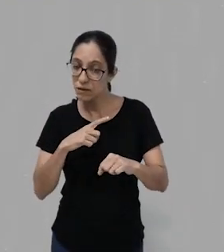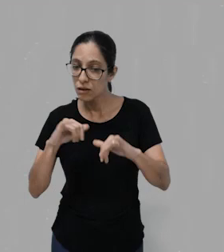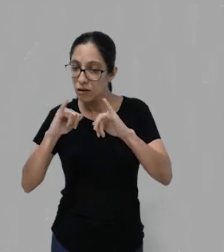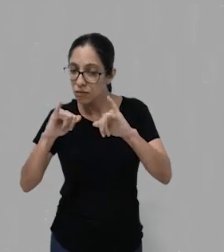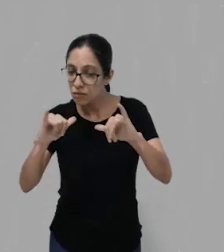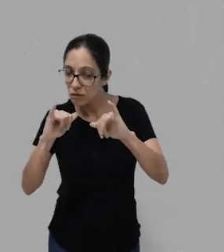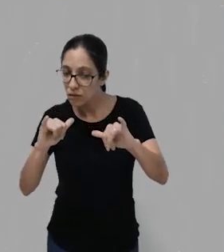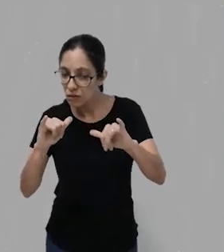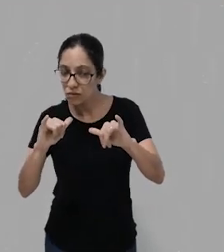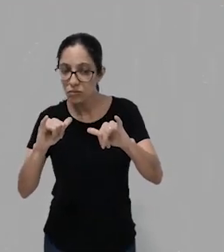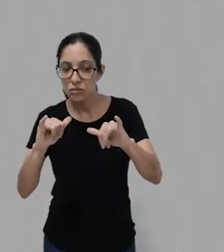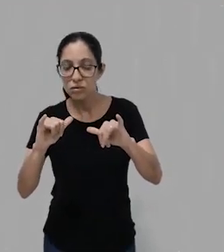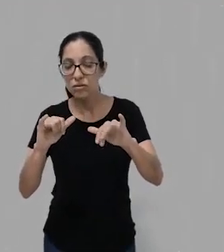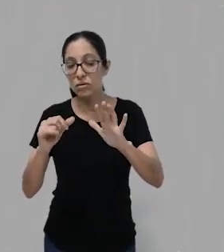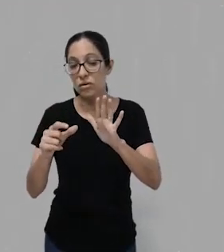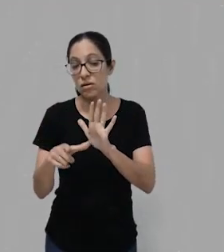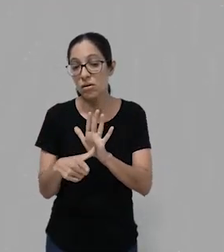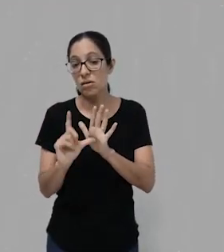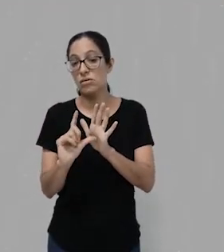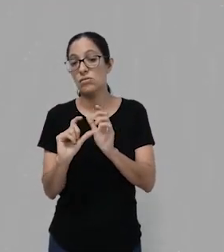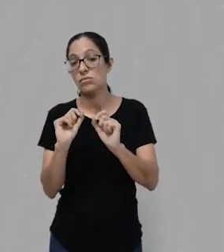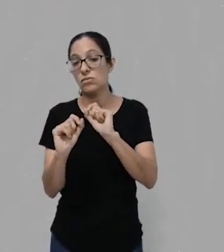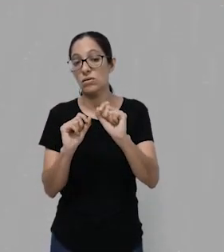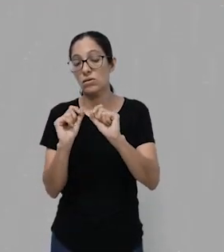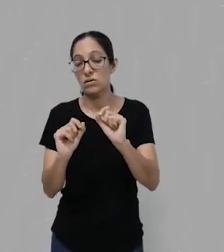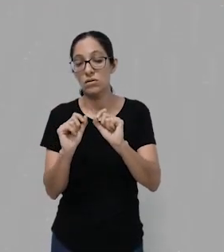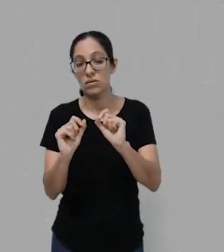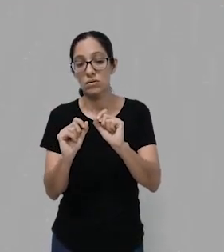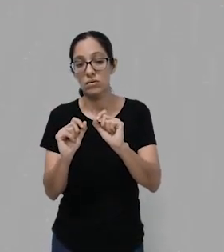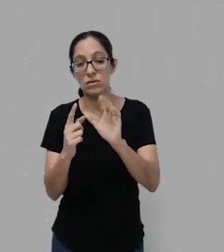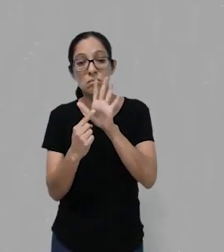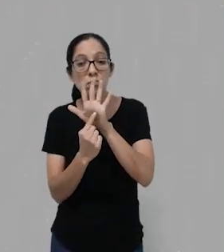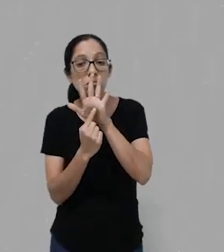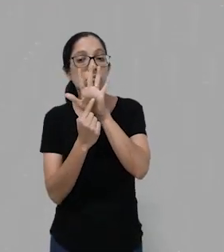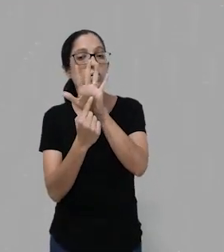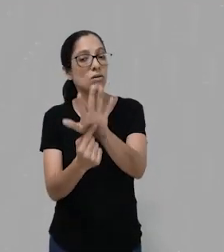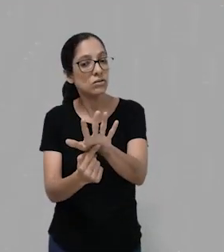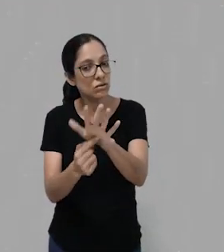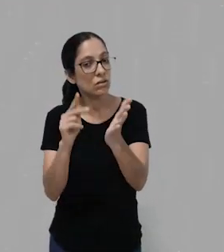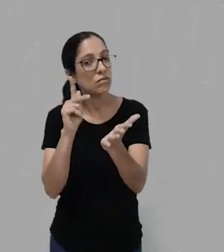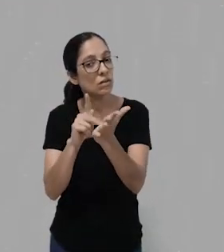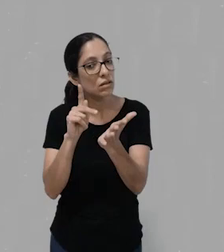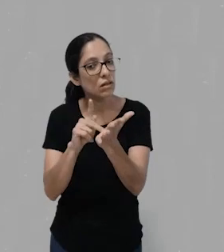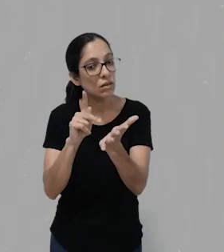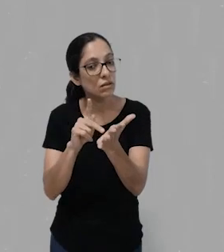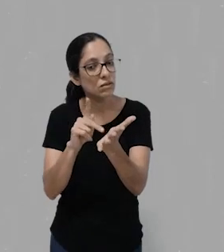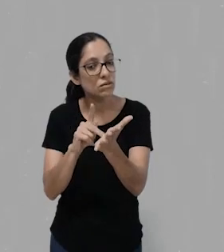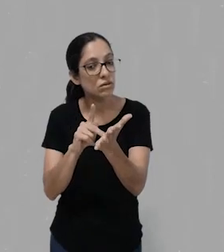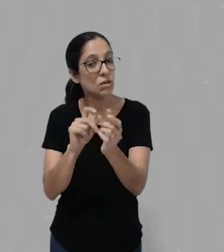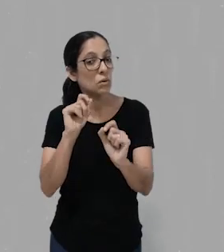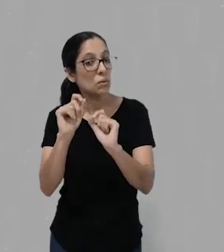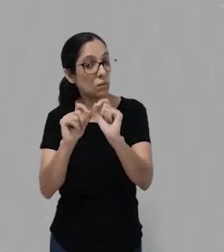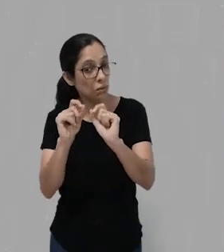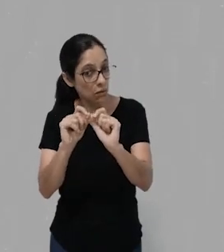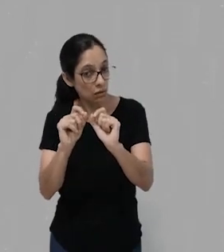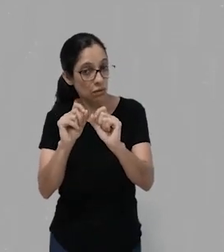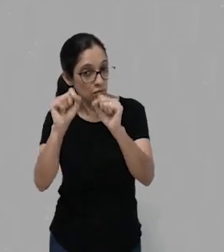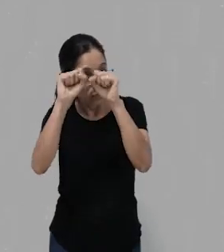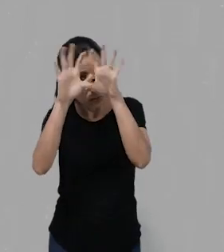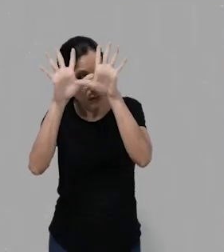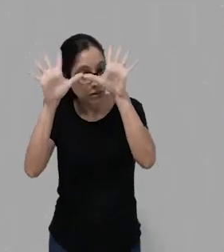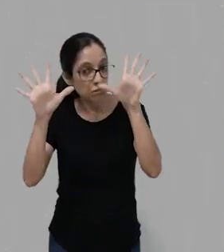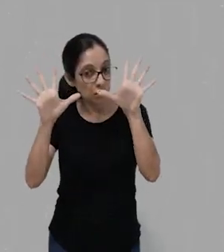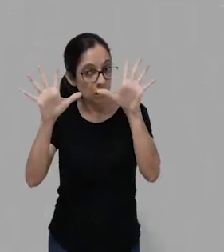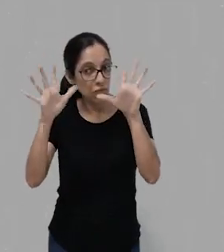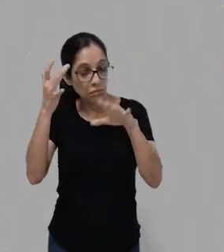sua carteira alguns anúncios que tragam ali algum esclarecimento para o indivíduo